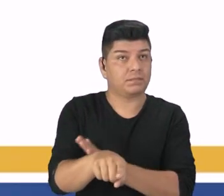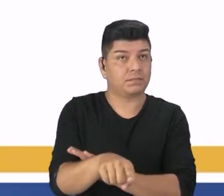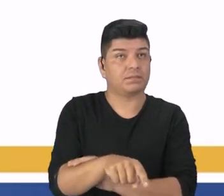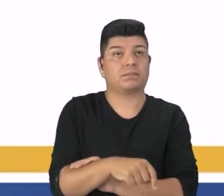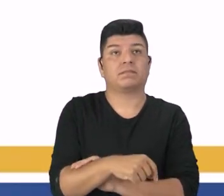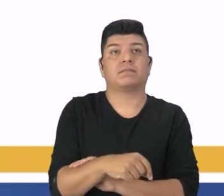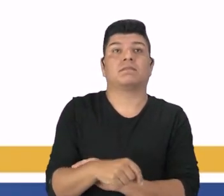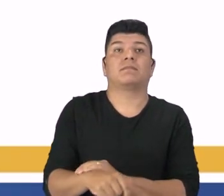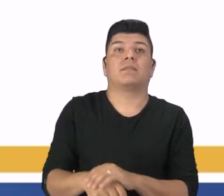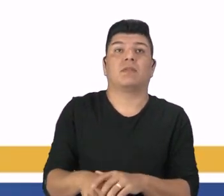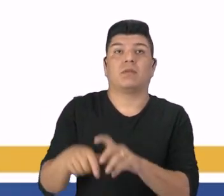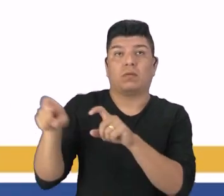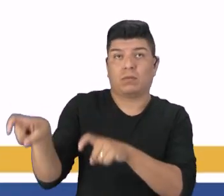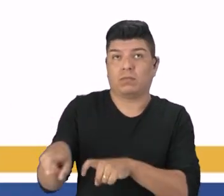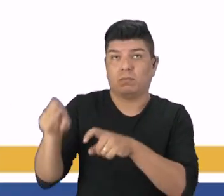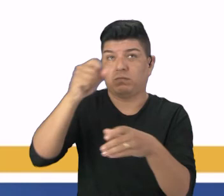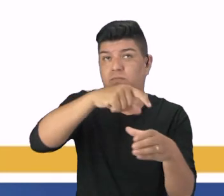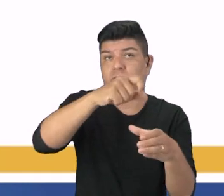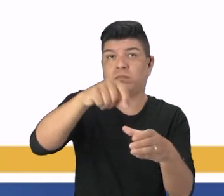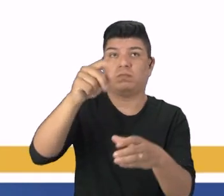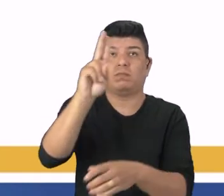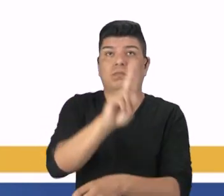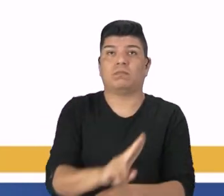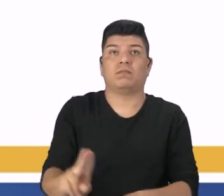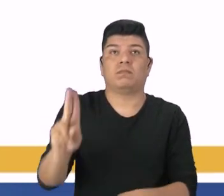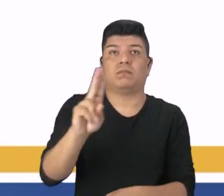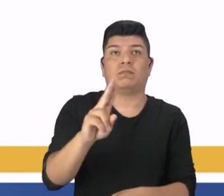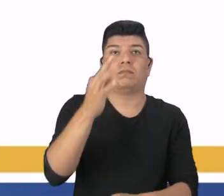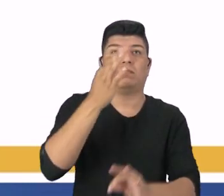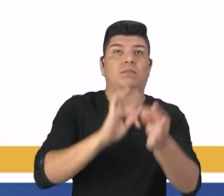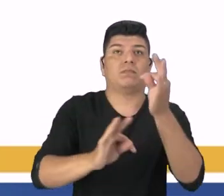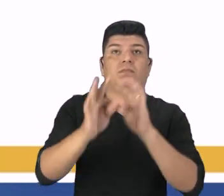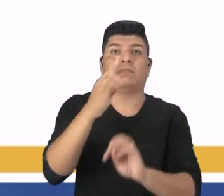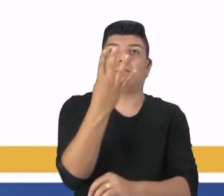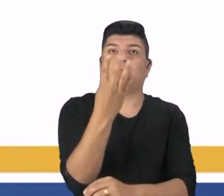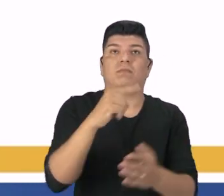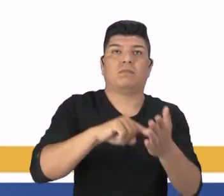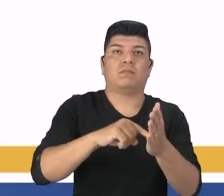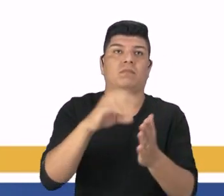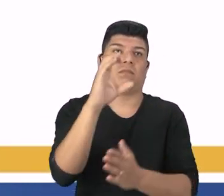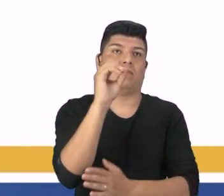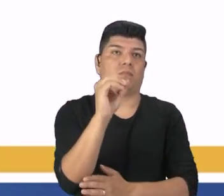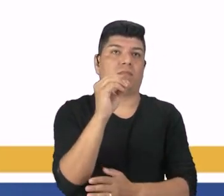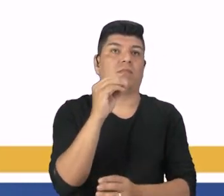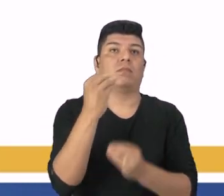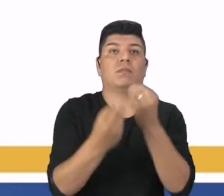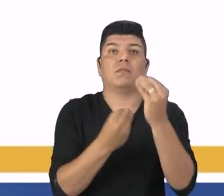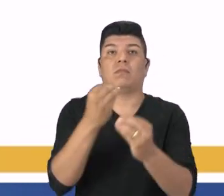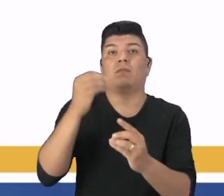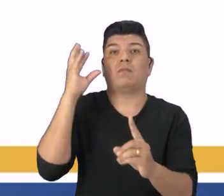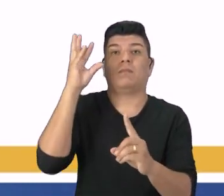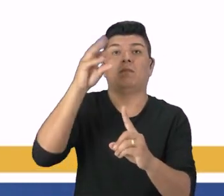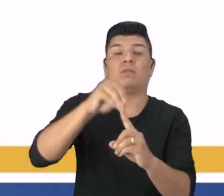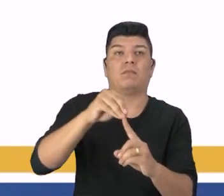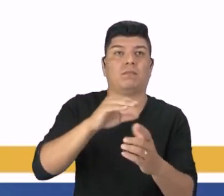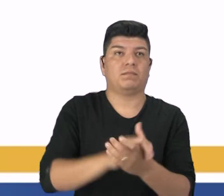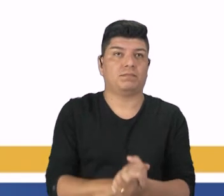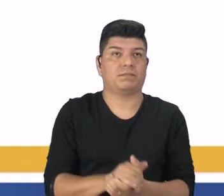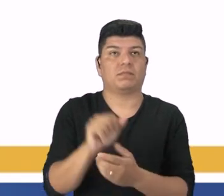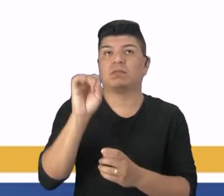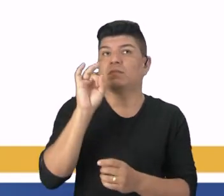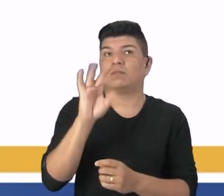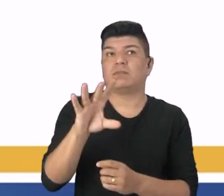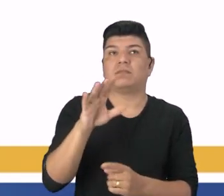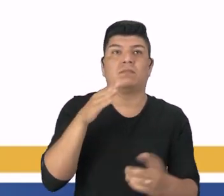O setor agropecuário usa a tecnologia 4.0, tem como uma das finalidades, letra A,